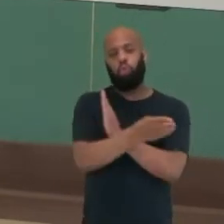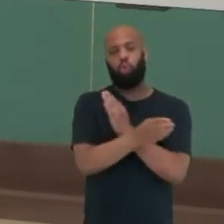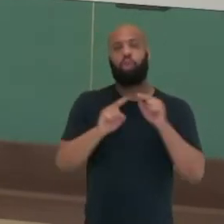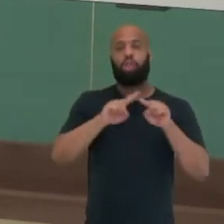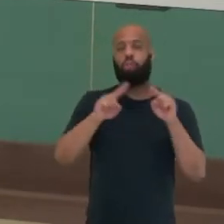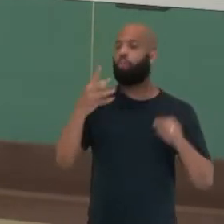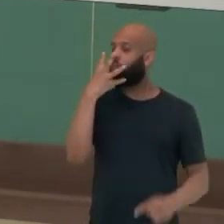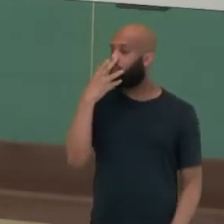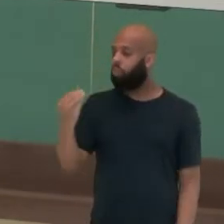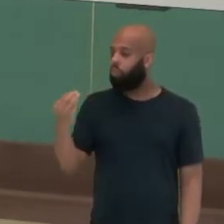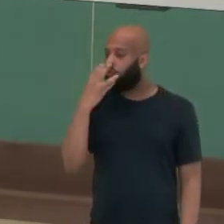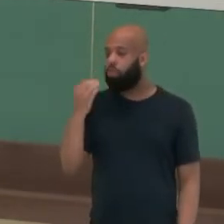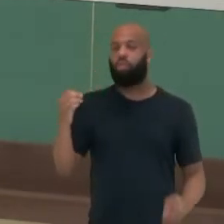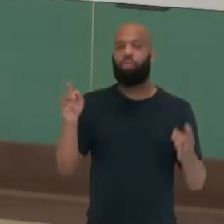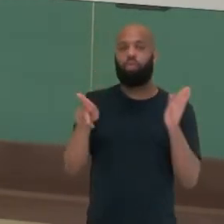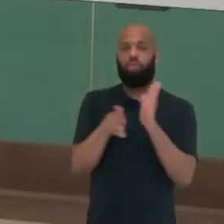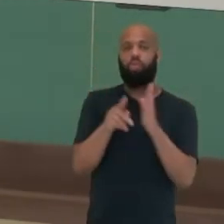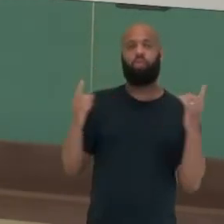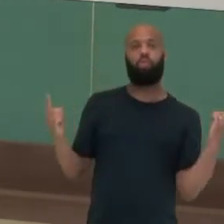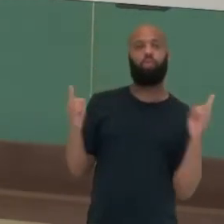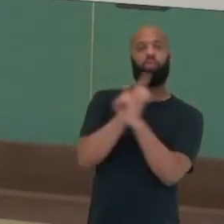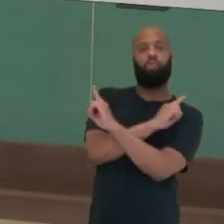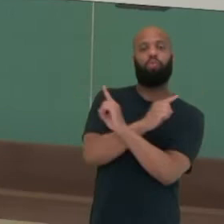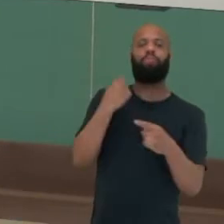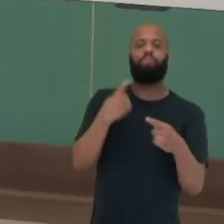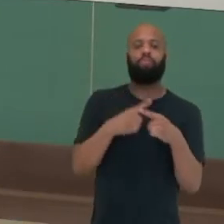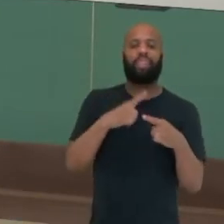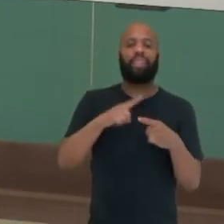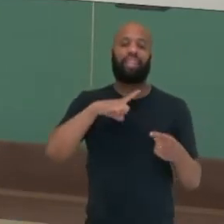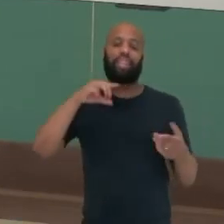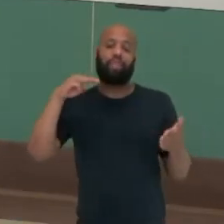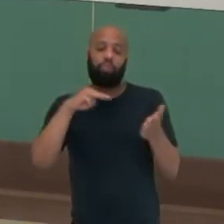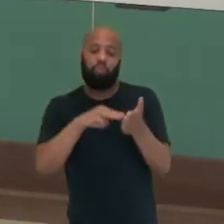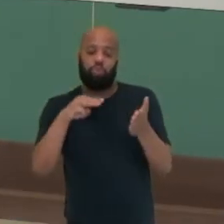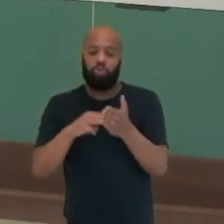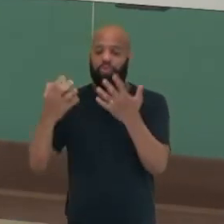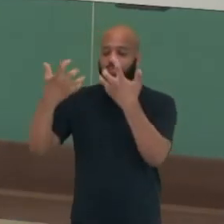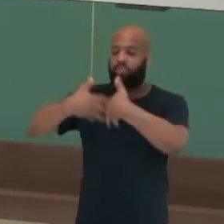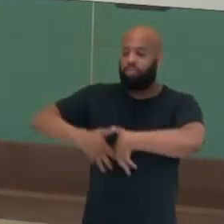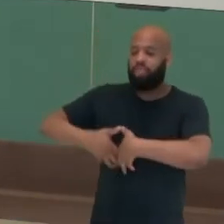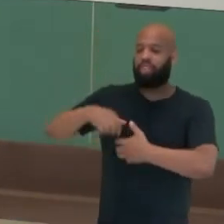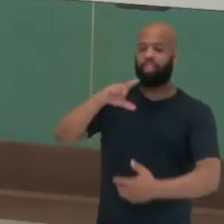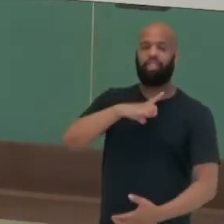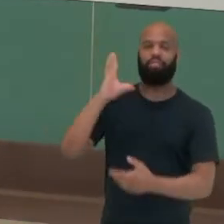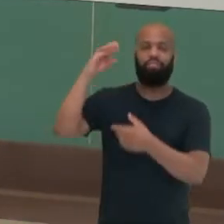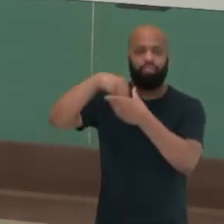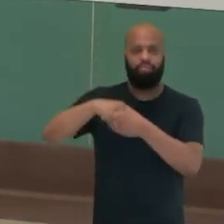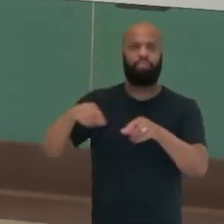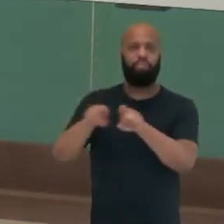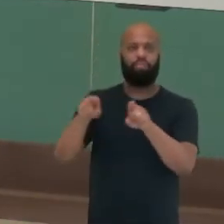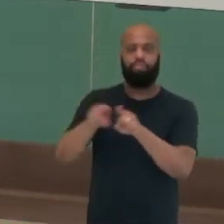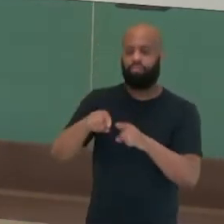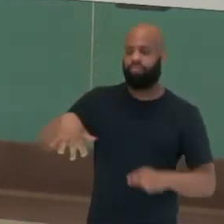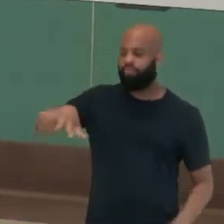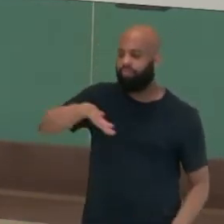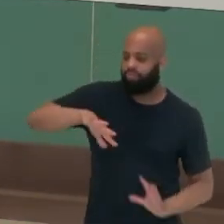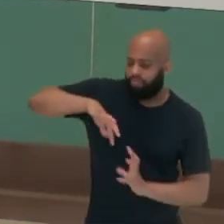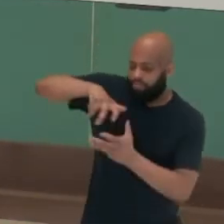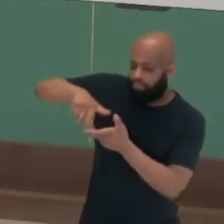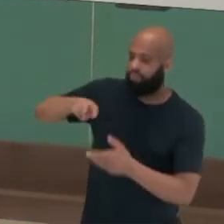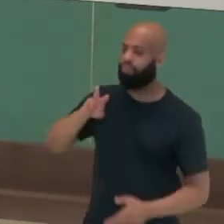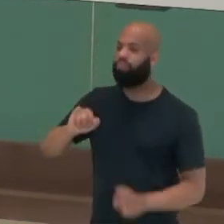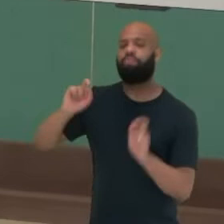o Thomas Hobbes, é justamente essa causalidade, os mecanismos internos no mundo que